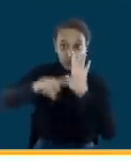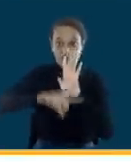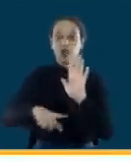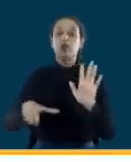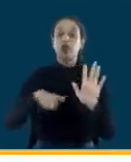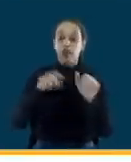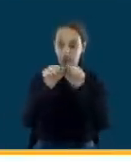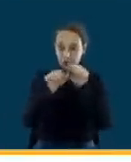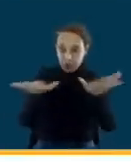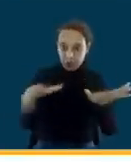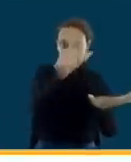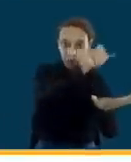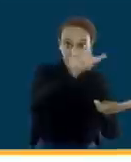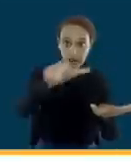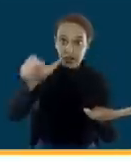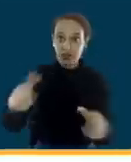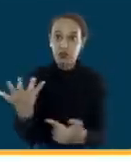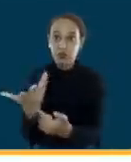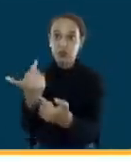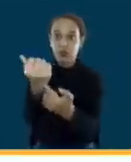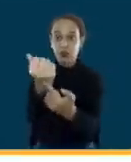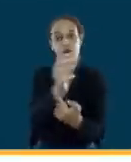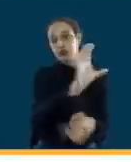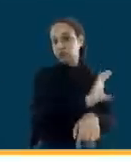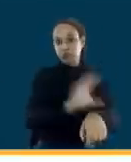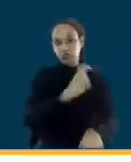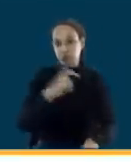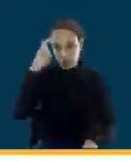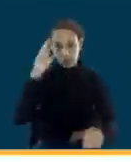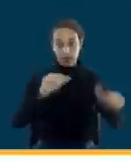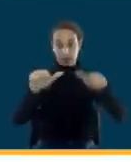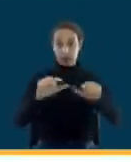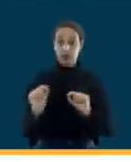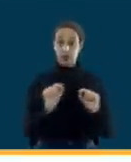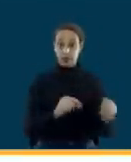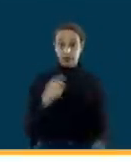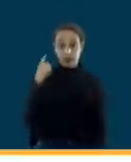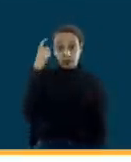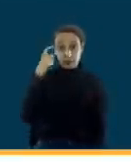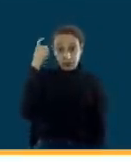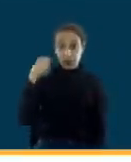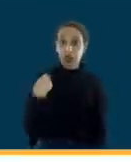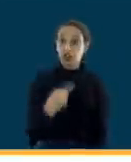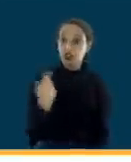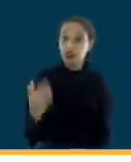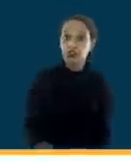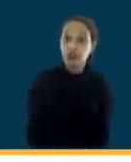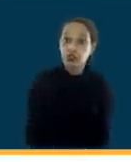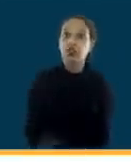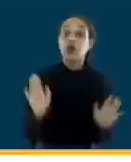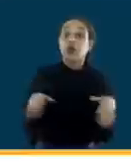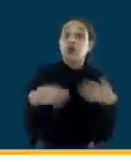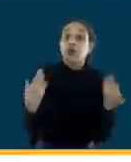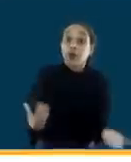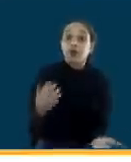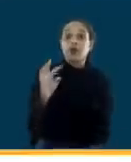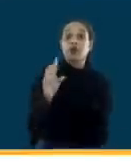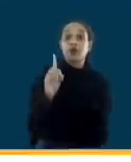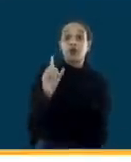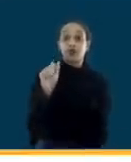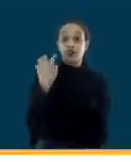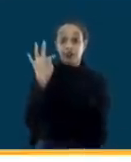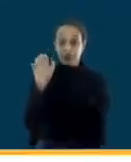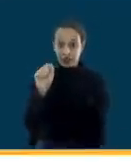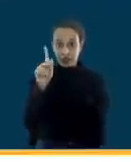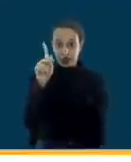e trabalhadoras da cultura. E essa é uma preocupação nossa. Quando que o DataPrev vai nos disponibilizar isso? Então, o